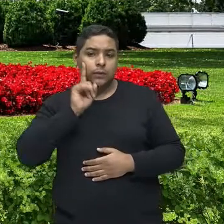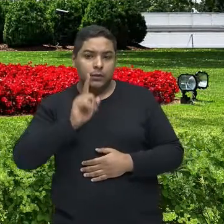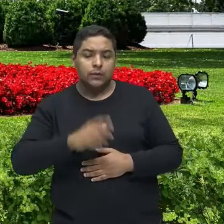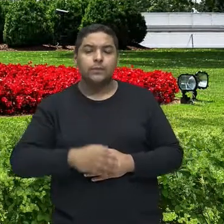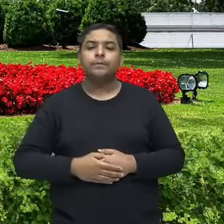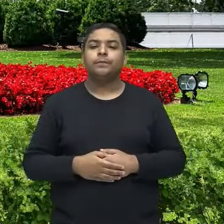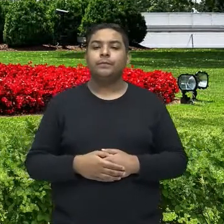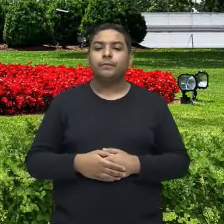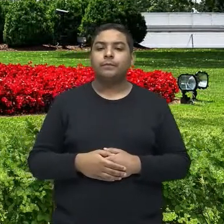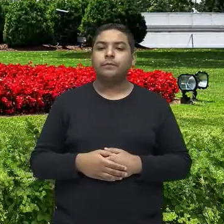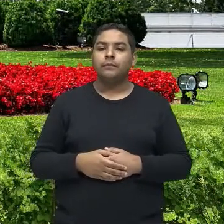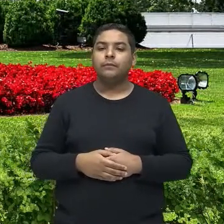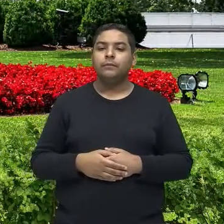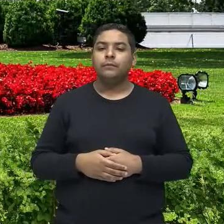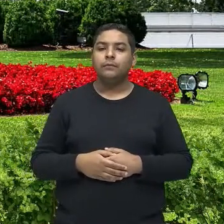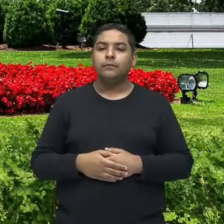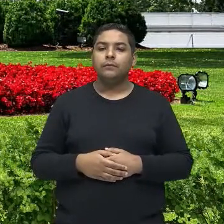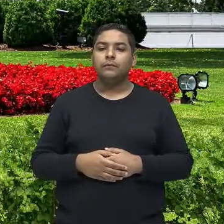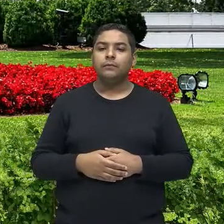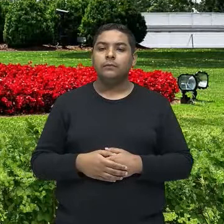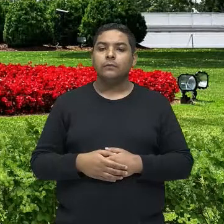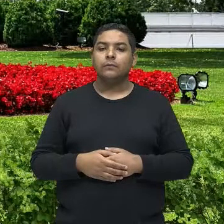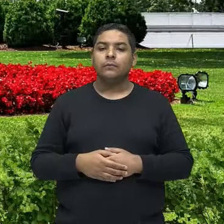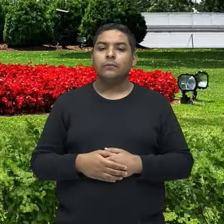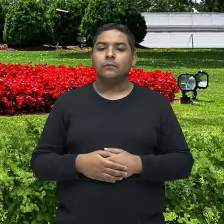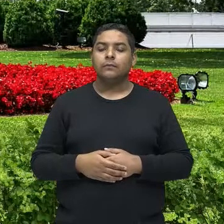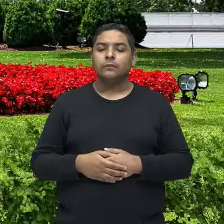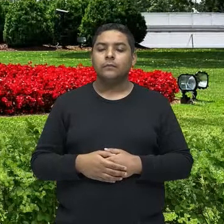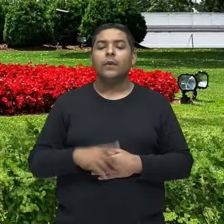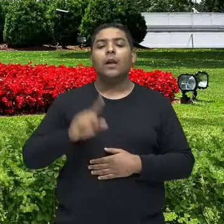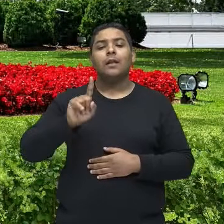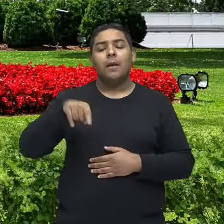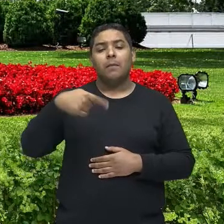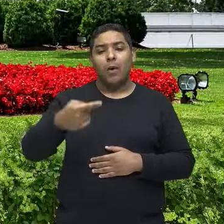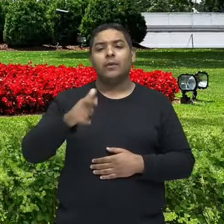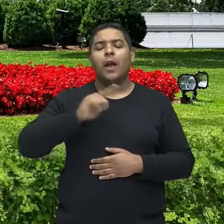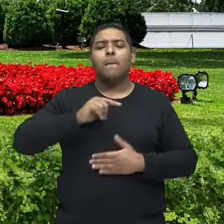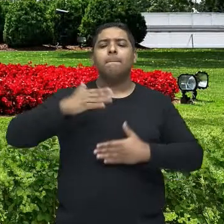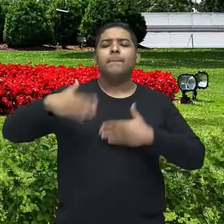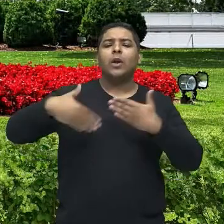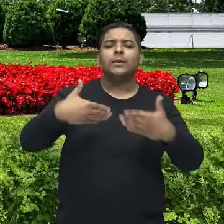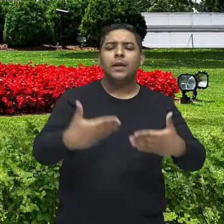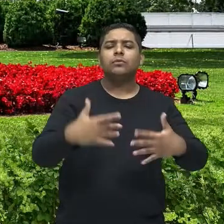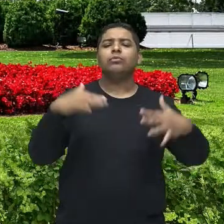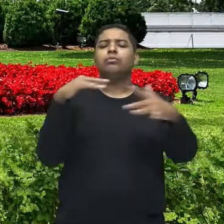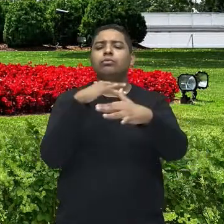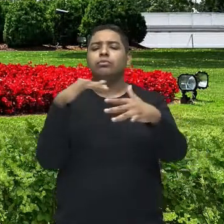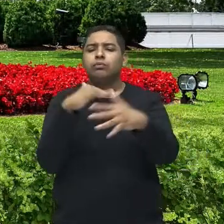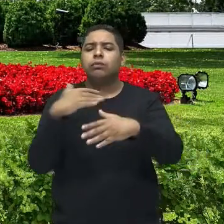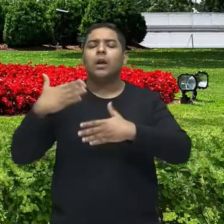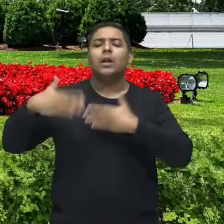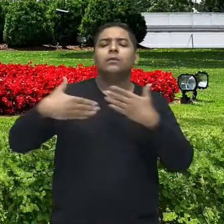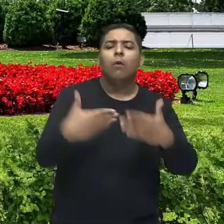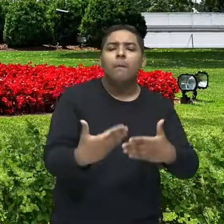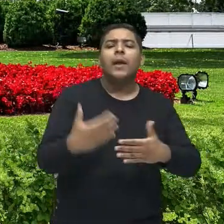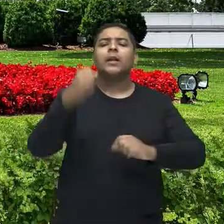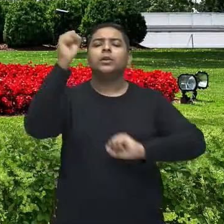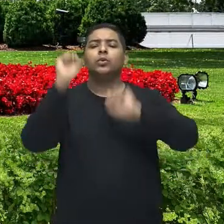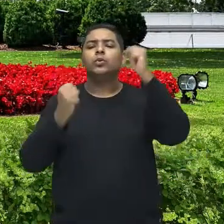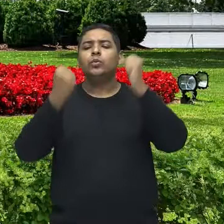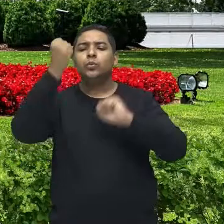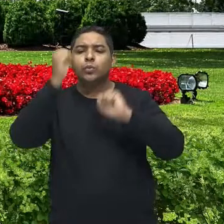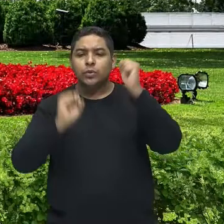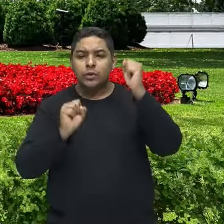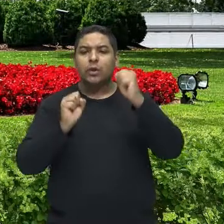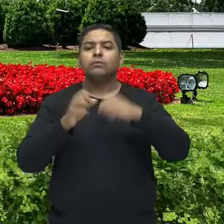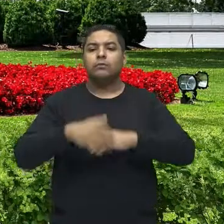de industrialização, consequentemente vem esse processo de urbanização, de desenvolvimento de indústrias e